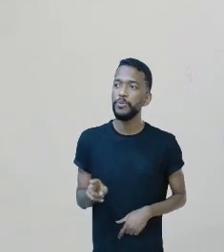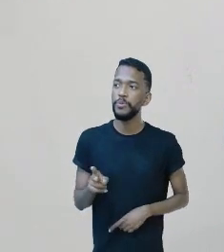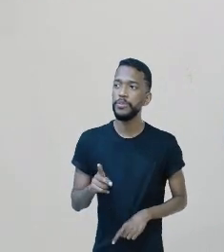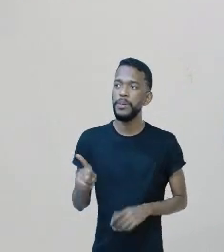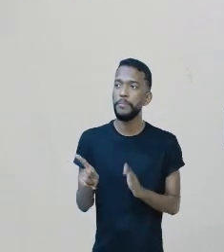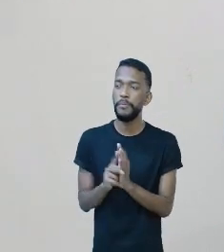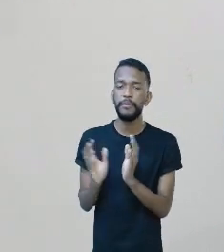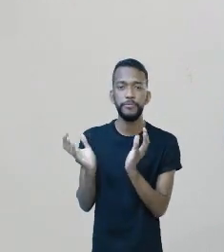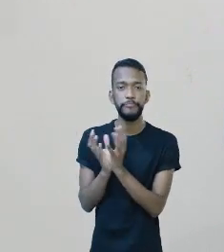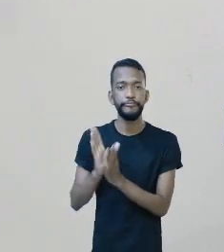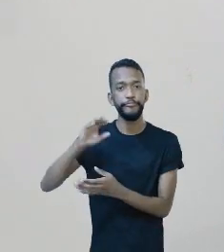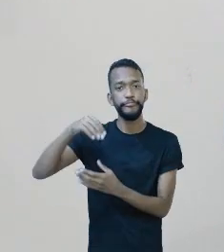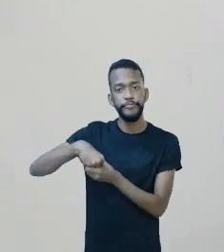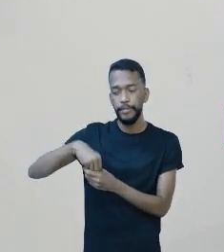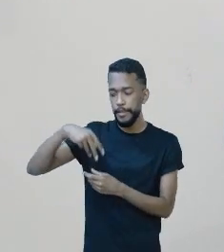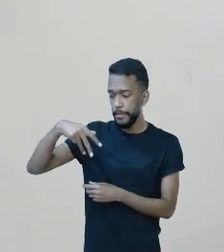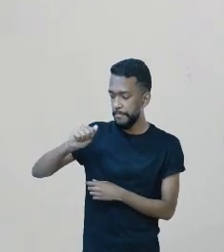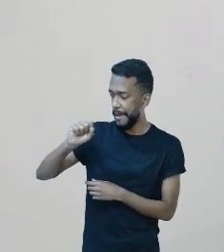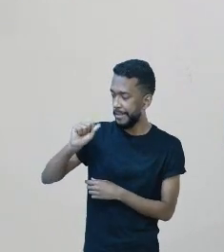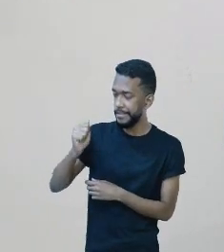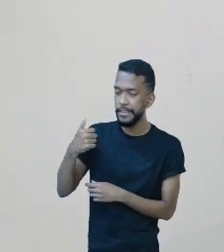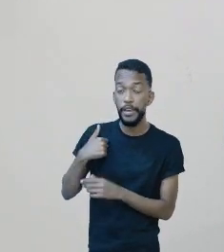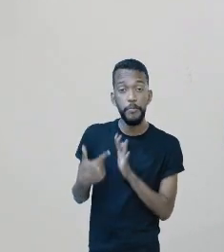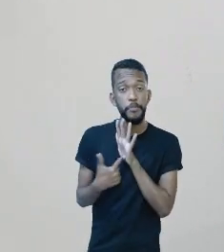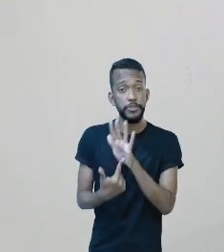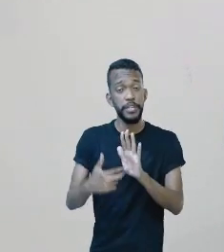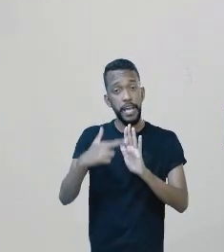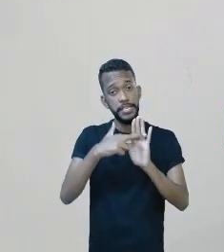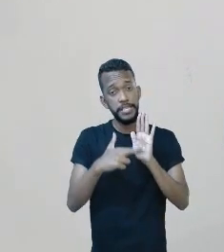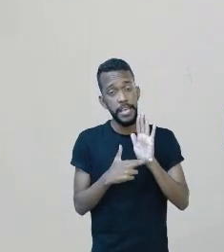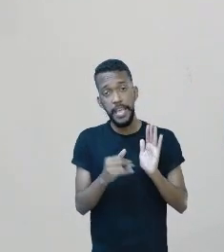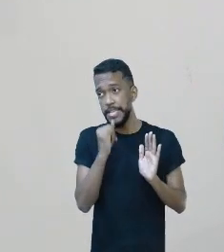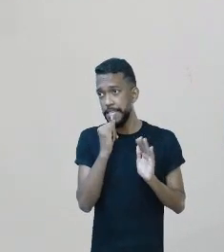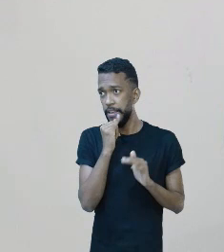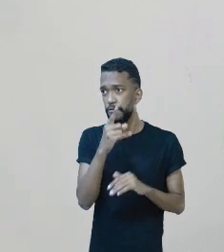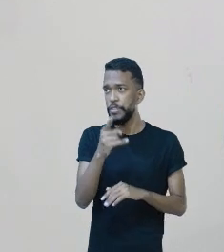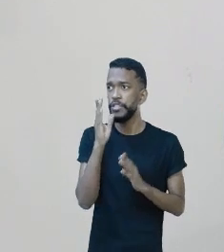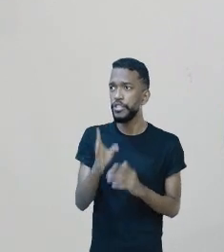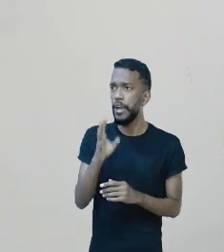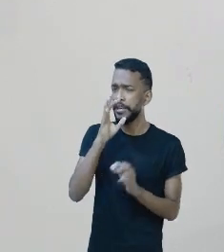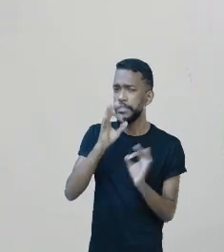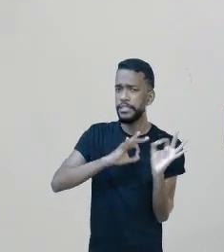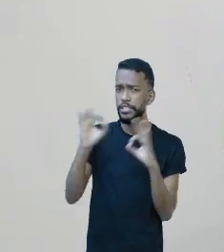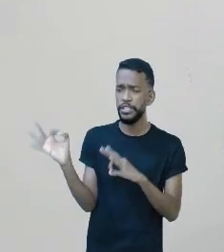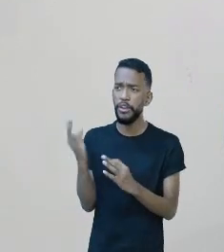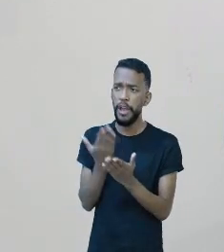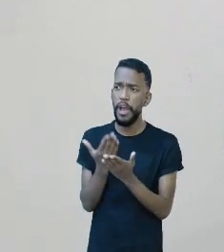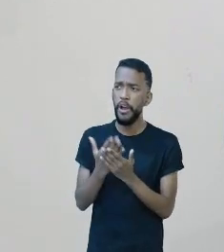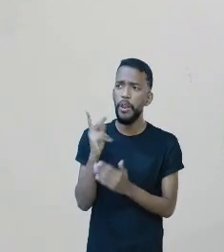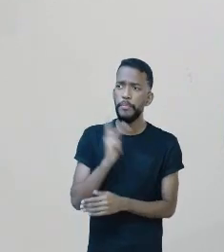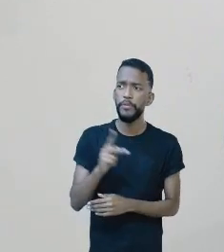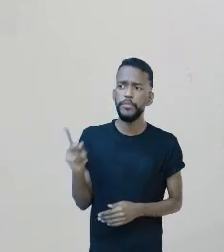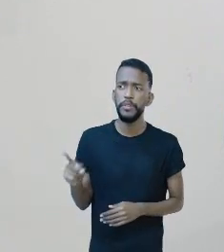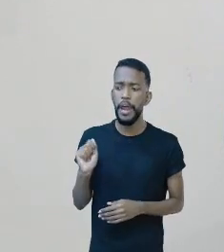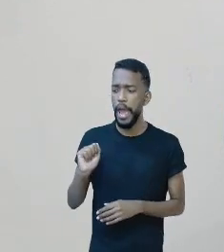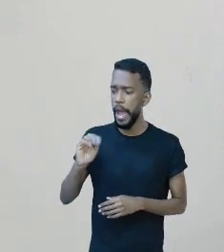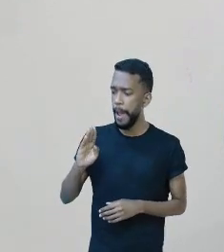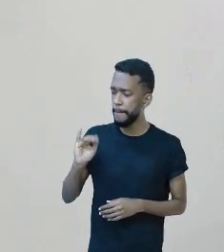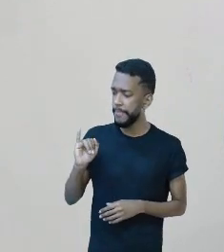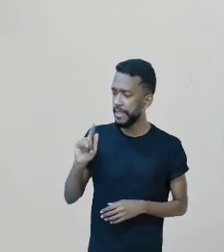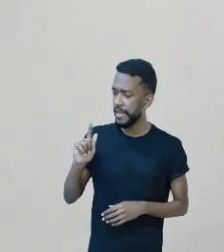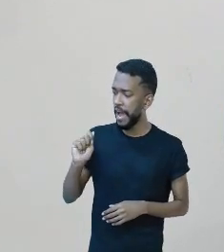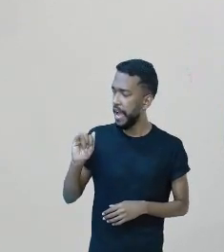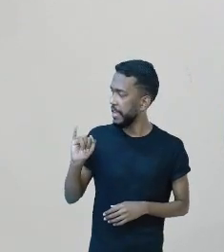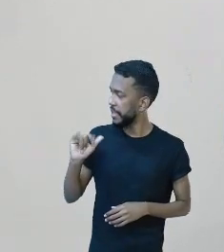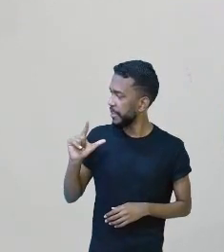grandeza massa. Eu trouxe um exemplo de uma receita. Você que assistiu a aula da professora Abigail já